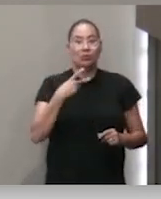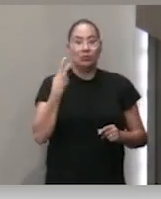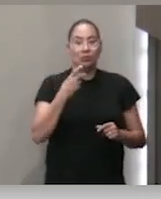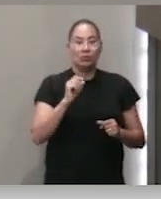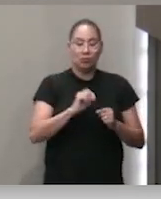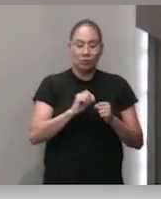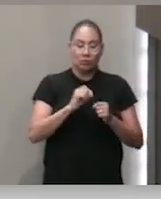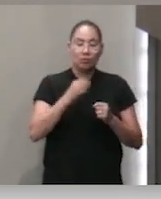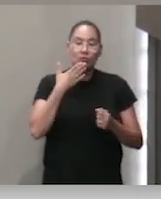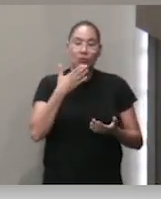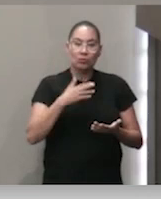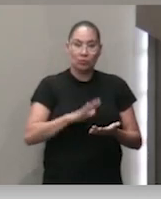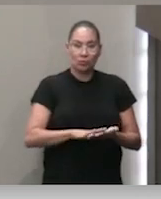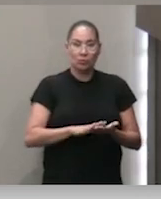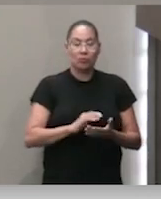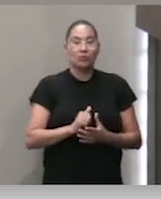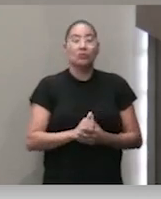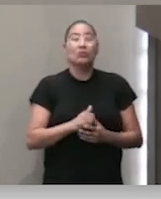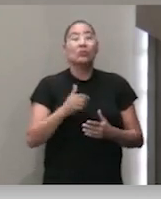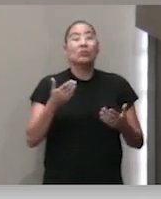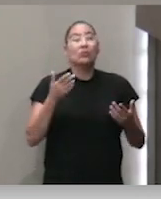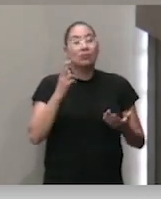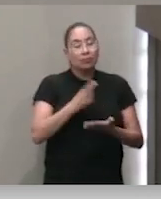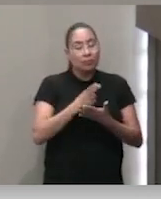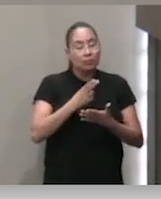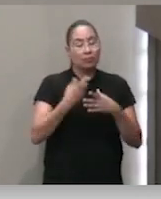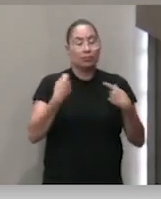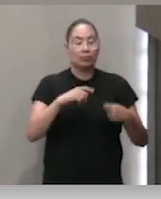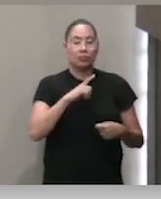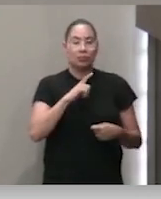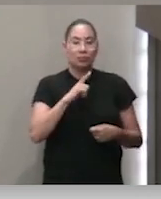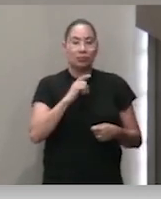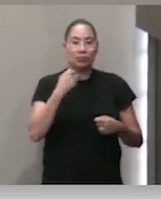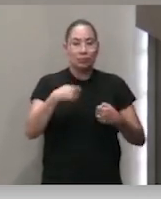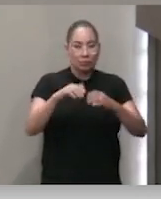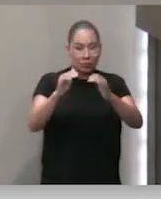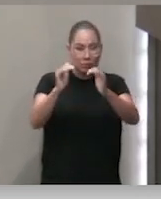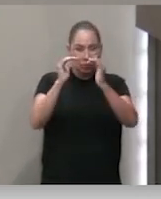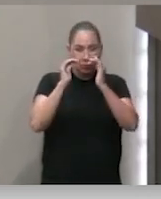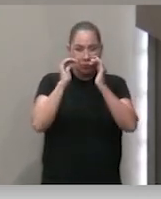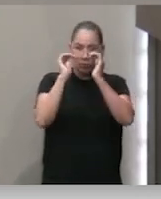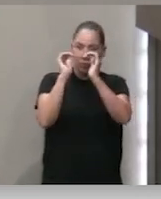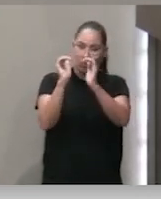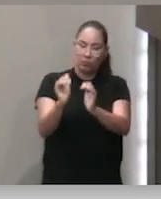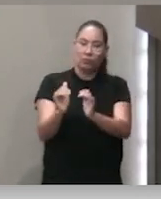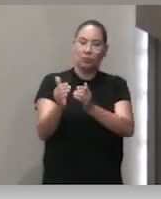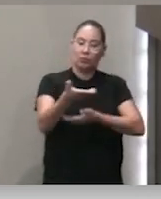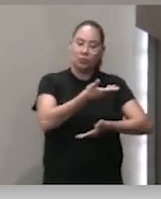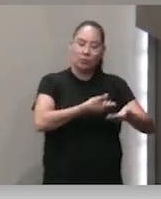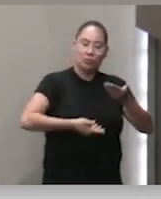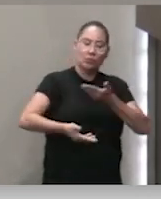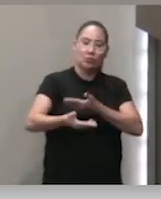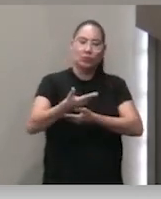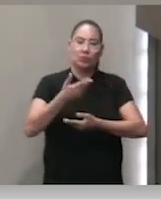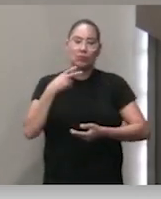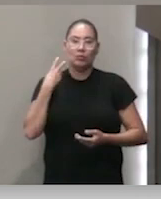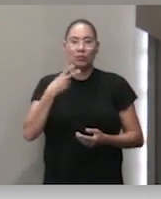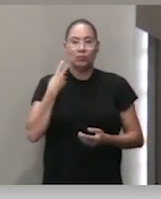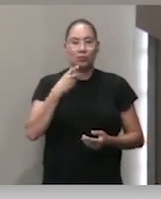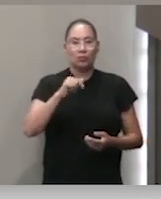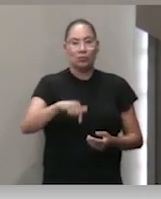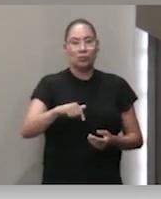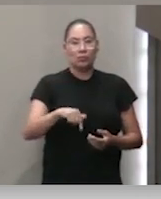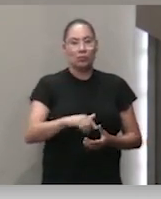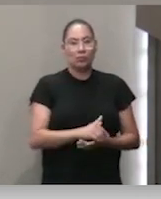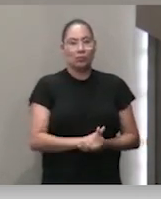esses encaminhamentos. O que tem que ter aqui sempre, eu sempre digo isso, é respeito, é cordialidade entre os vereadores aqui. Não,